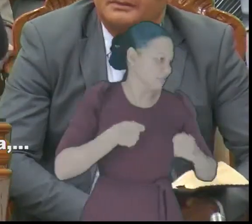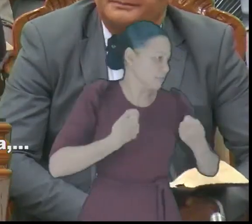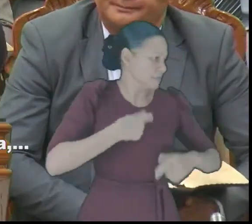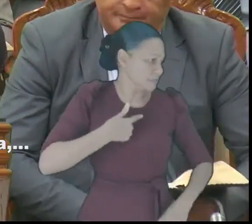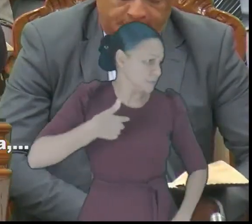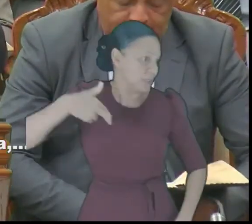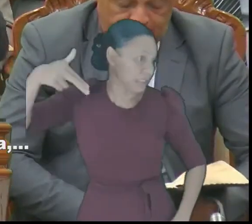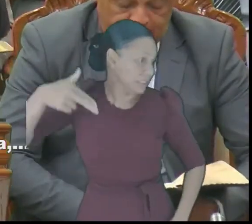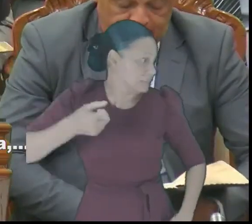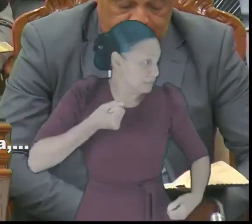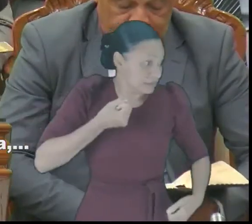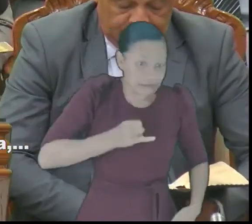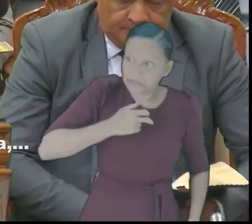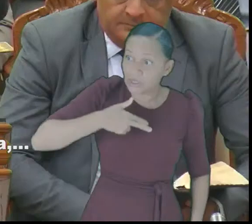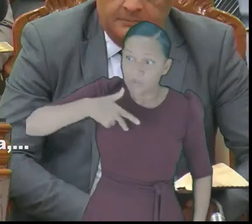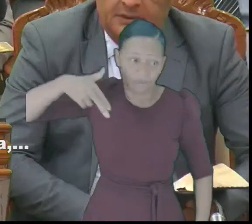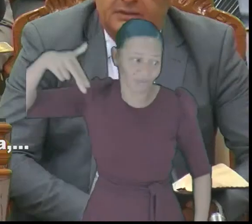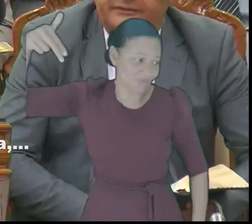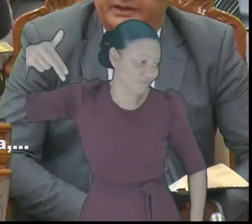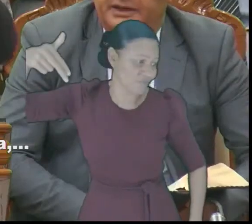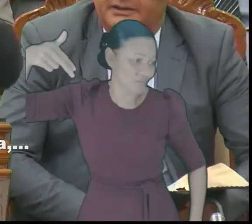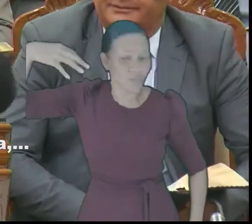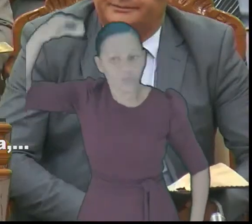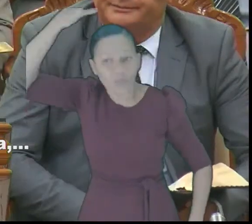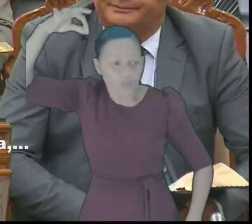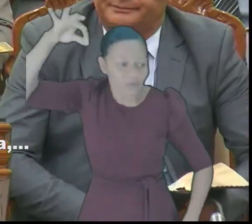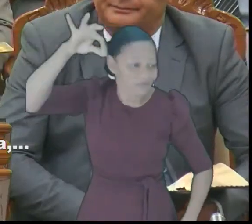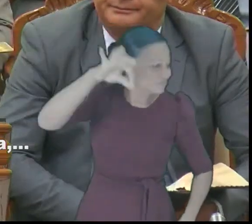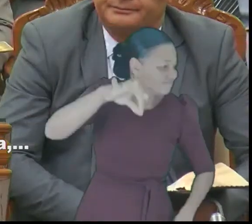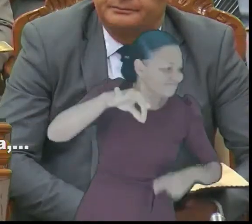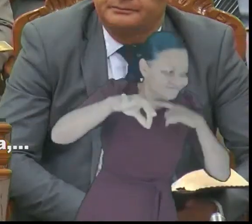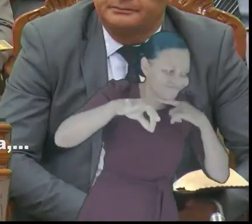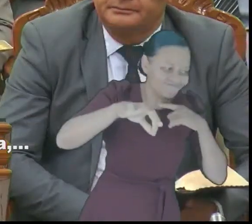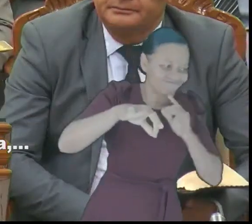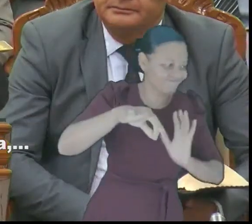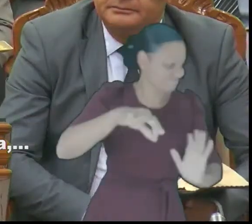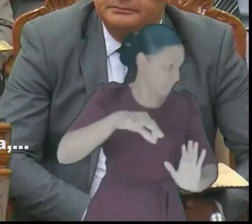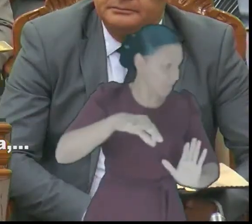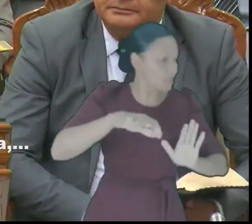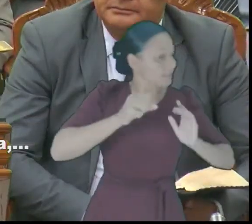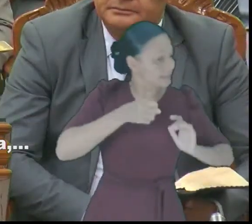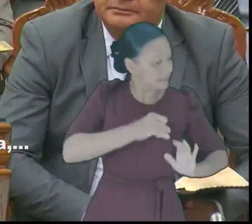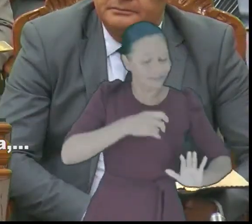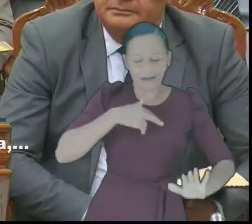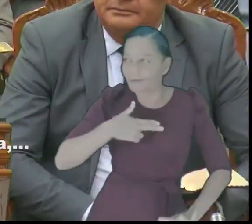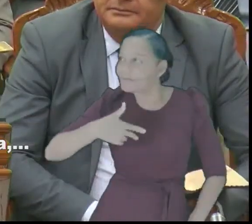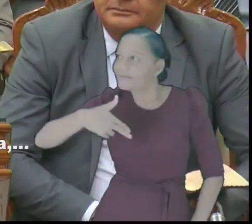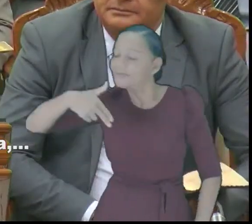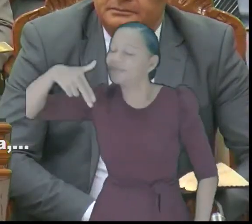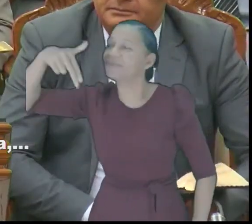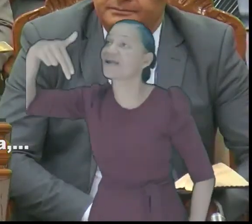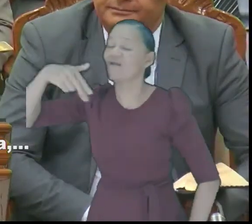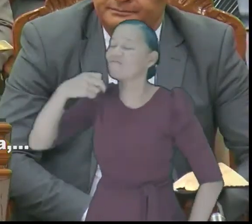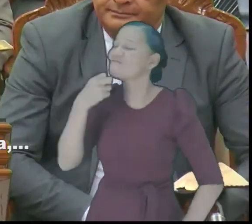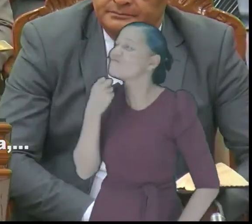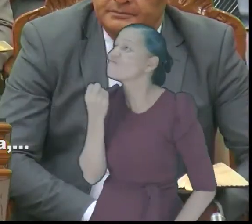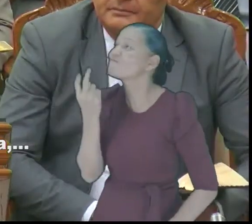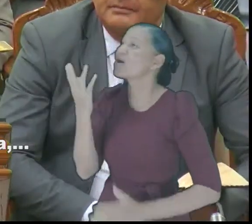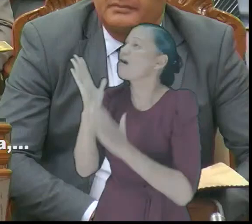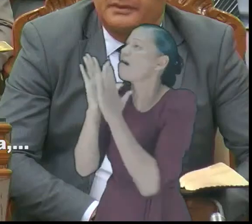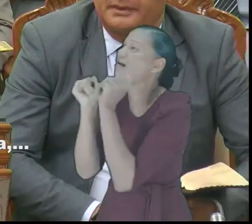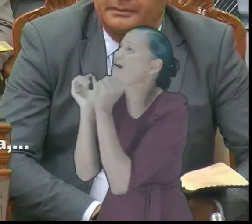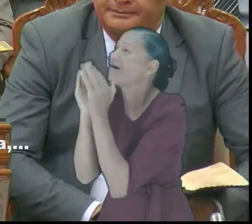não for, o Consolador não virá. Mas se eu for, eu rogarei ao